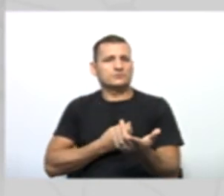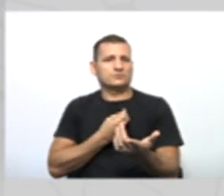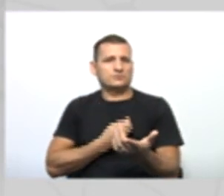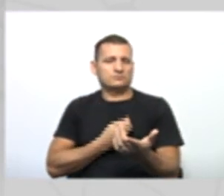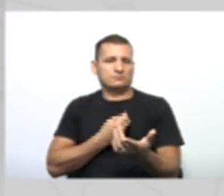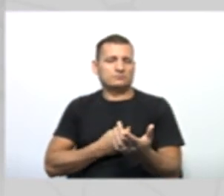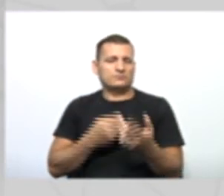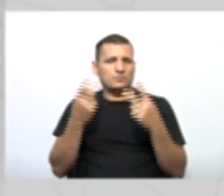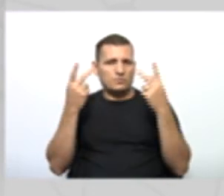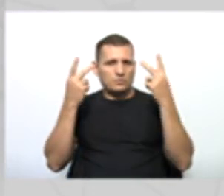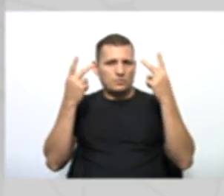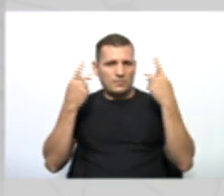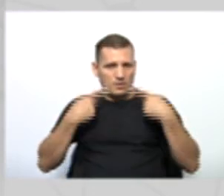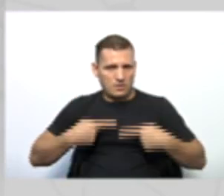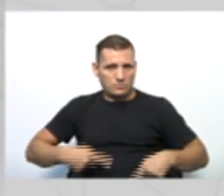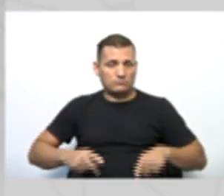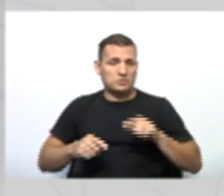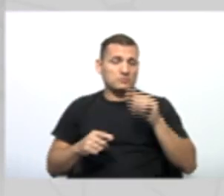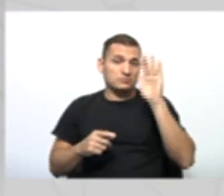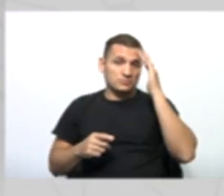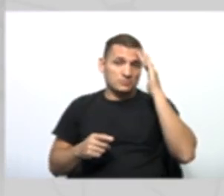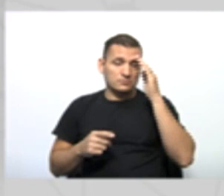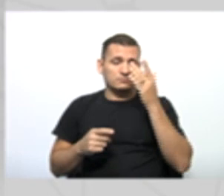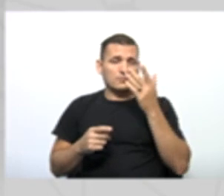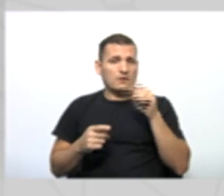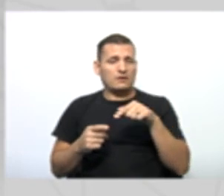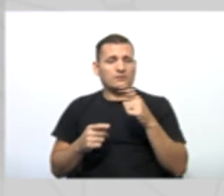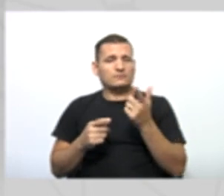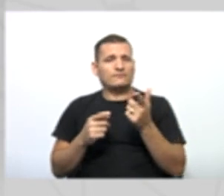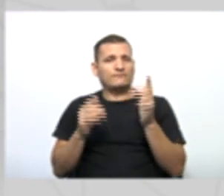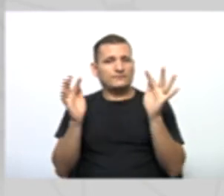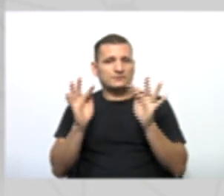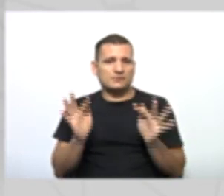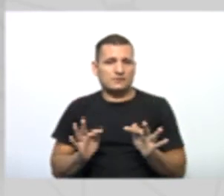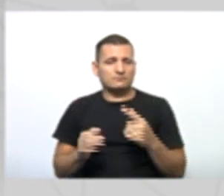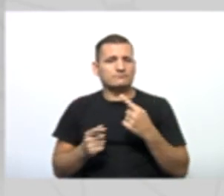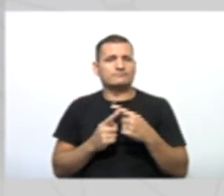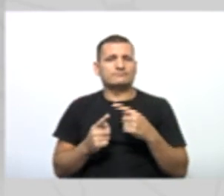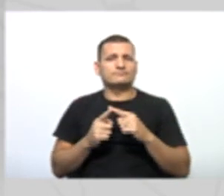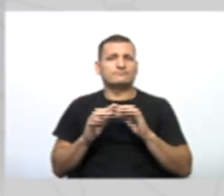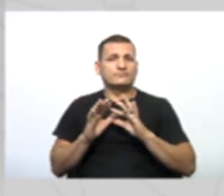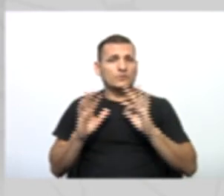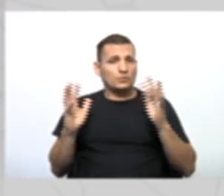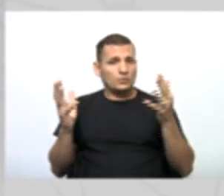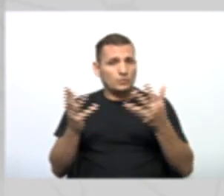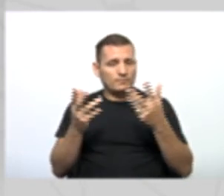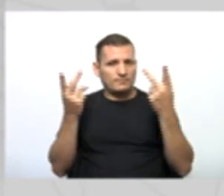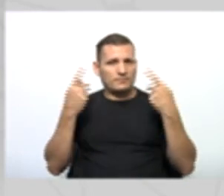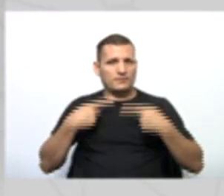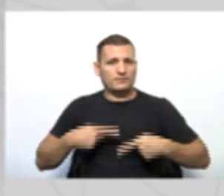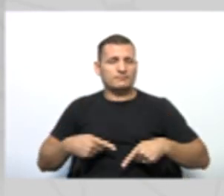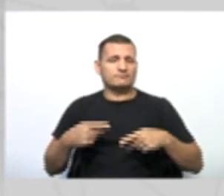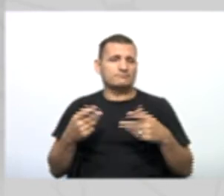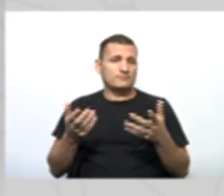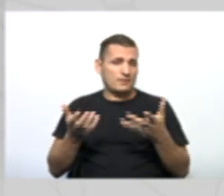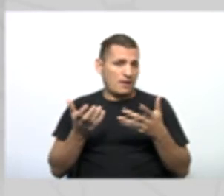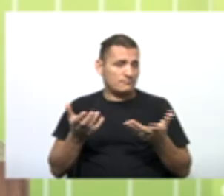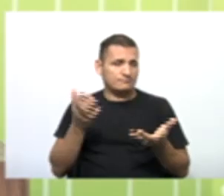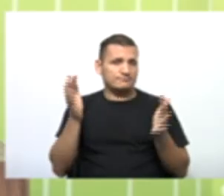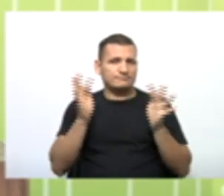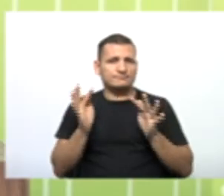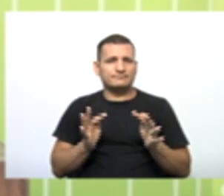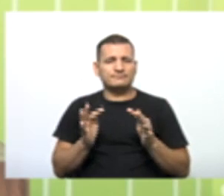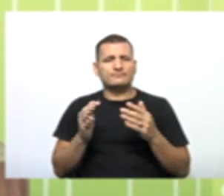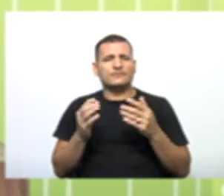é a felicidade, porque todo ser humano quer ser feliz. E como é que a gente consegue a felicidade? Nós vimos que não é